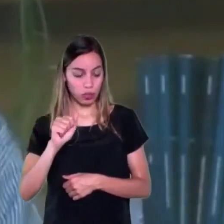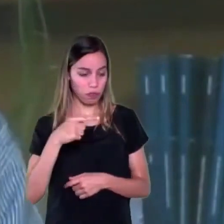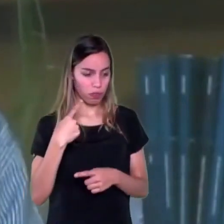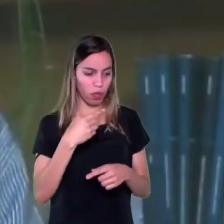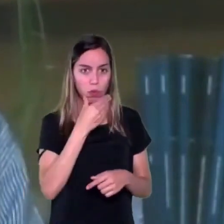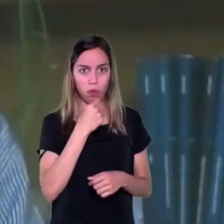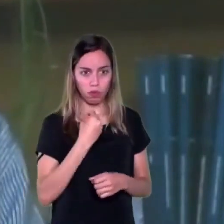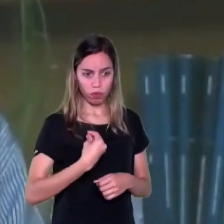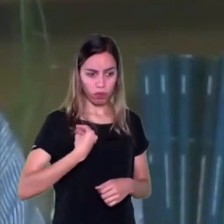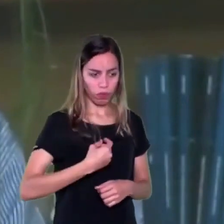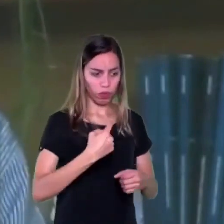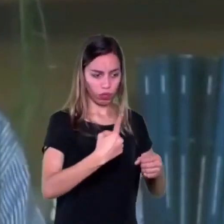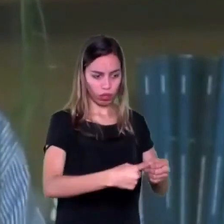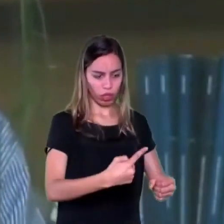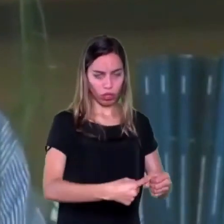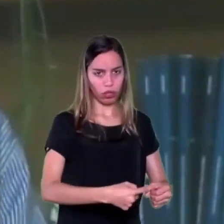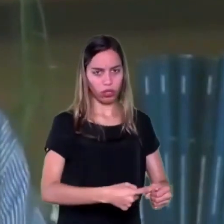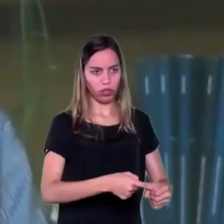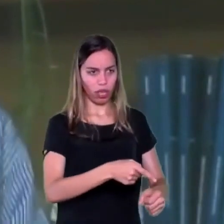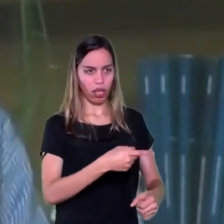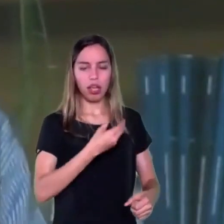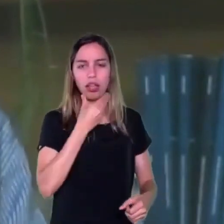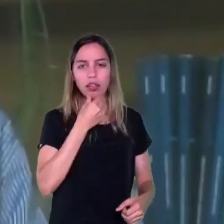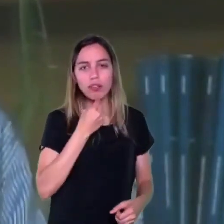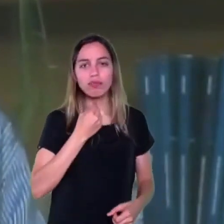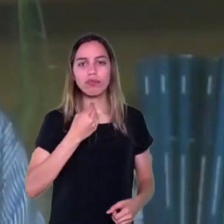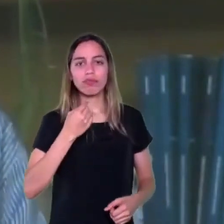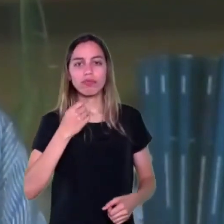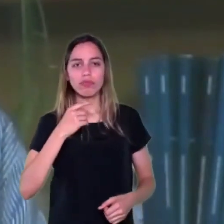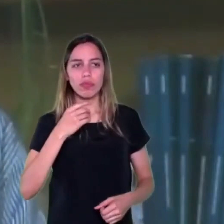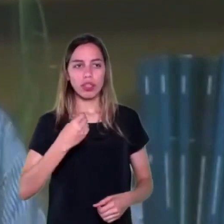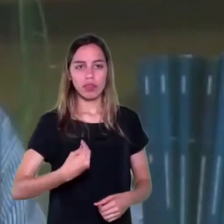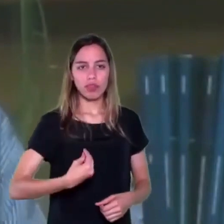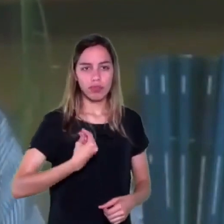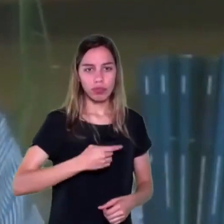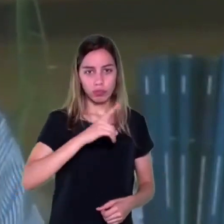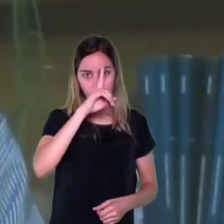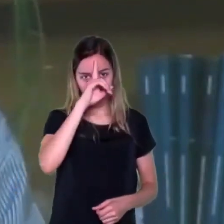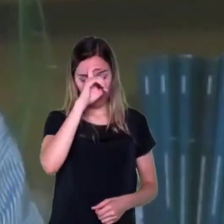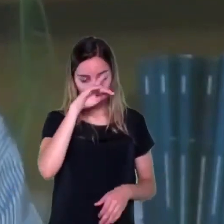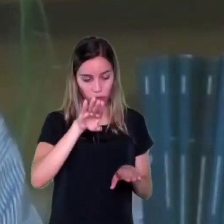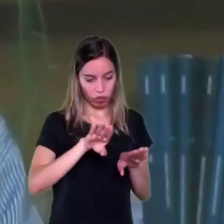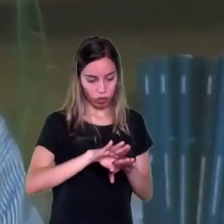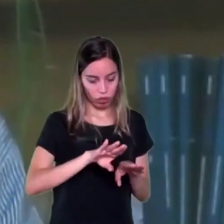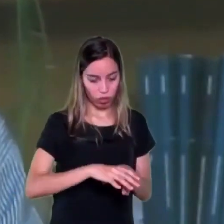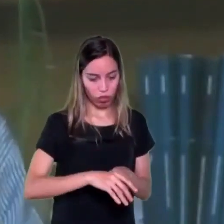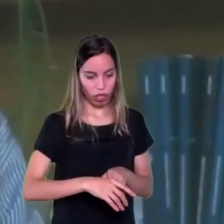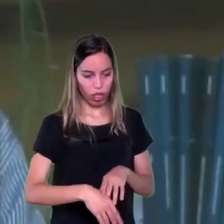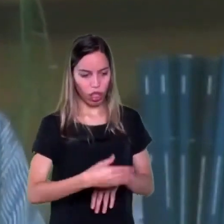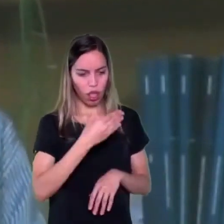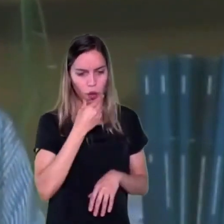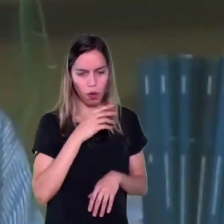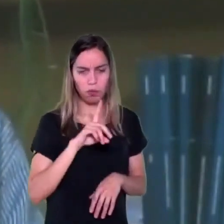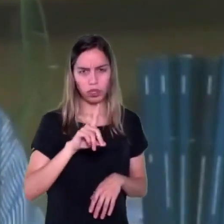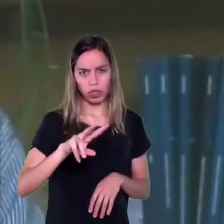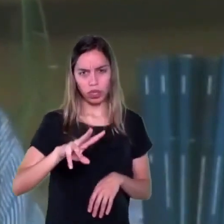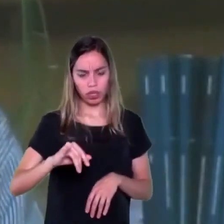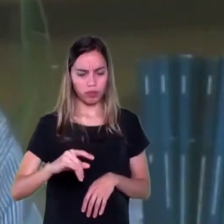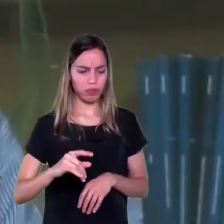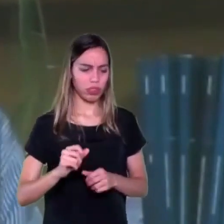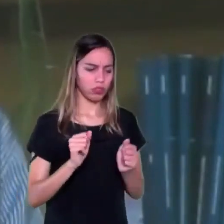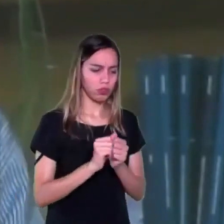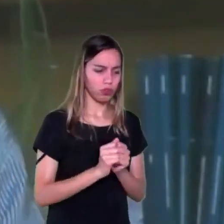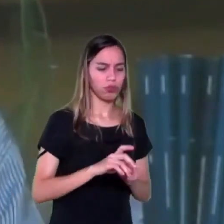como médico, e o Davi de Carvalho percorreu esses caminhos aí, do Guimarães Rosa